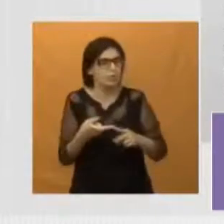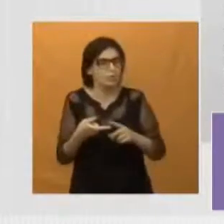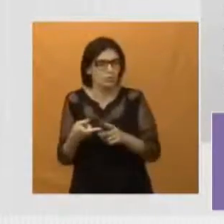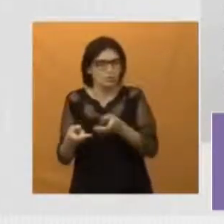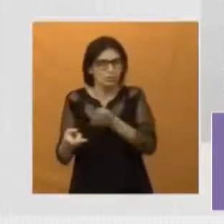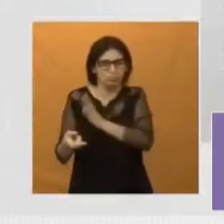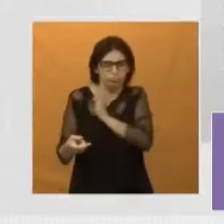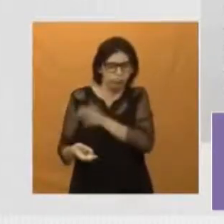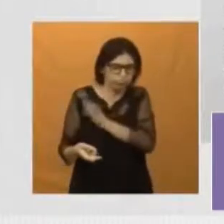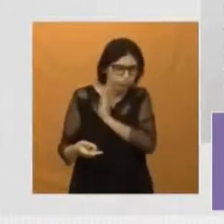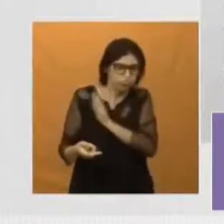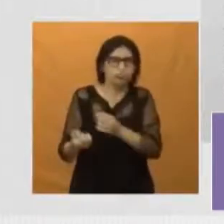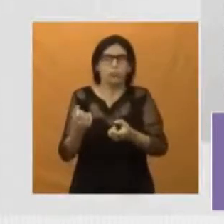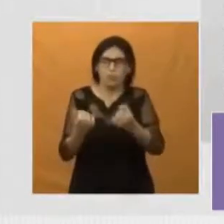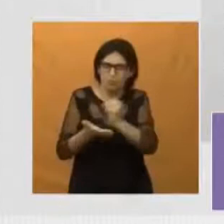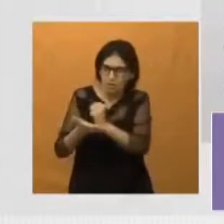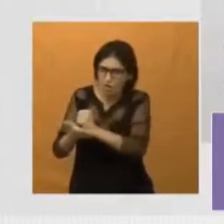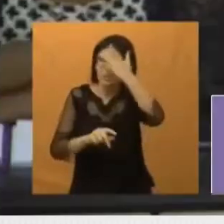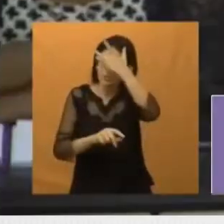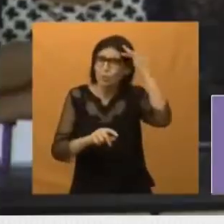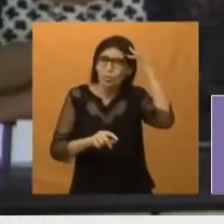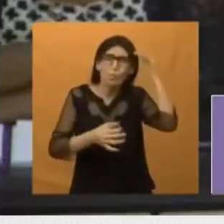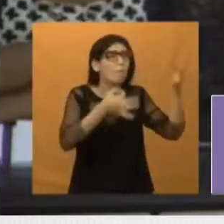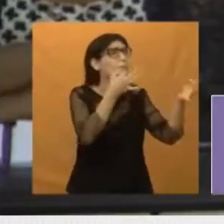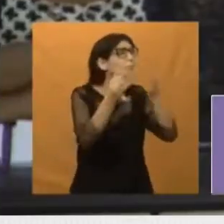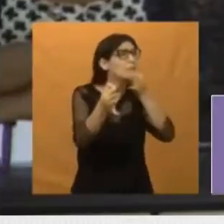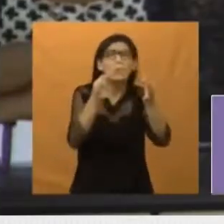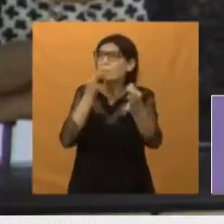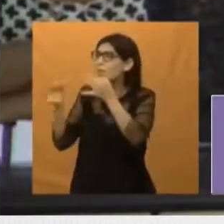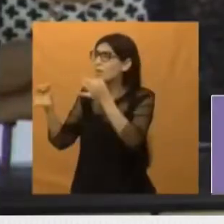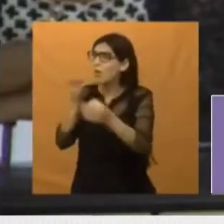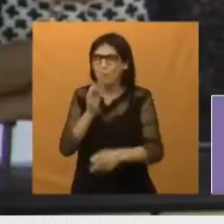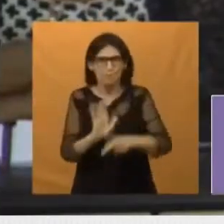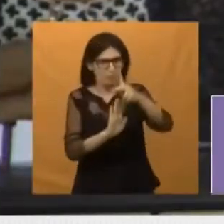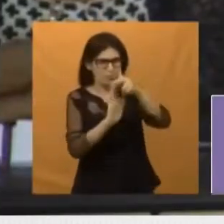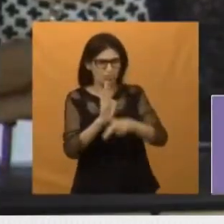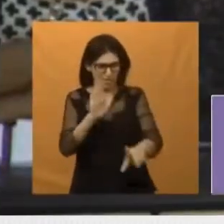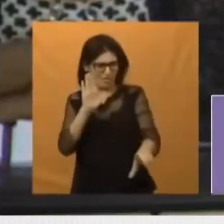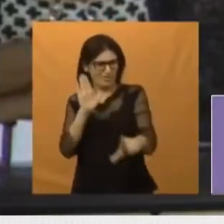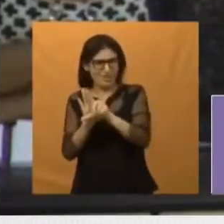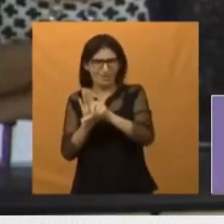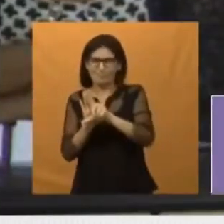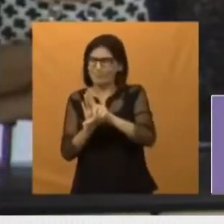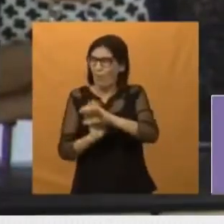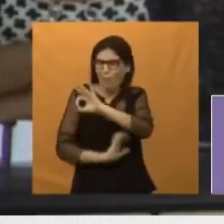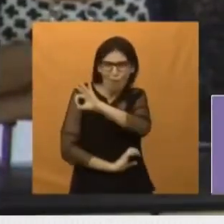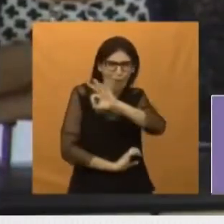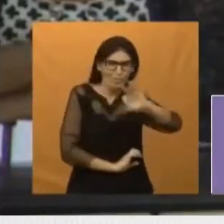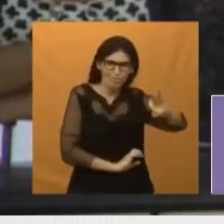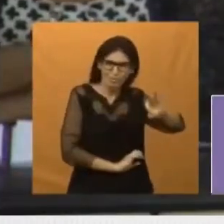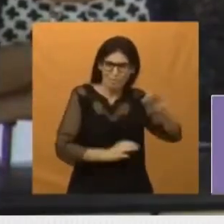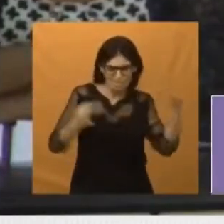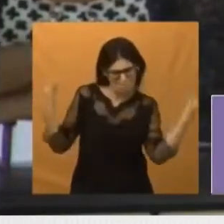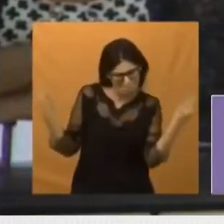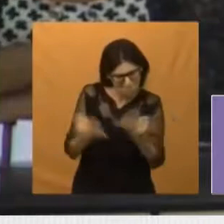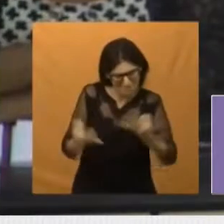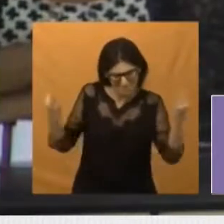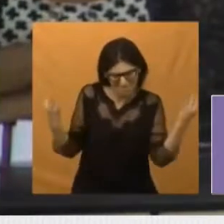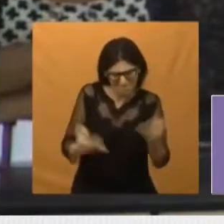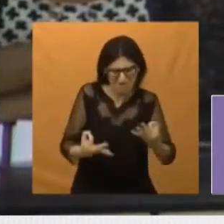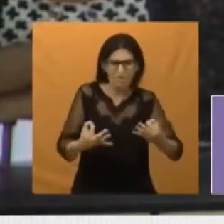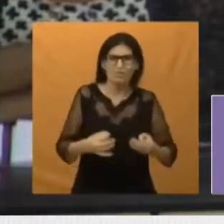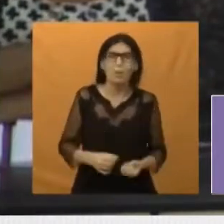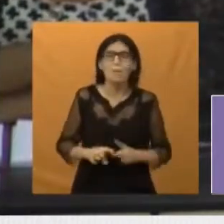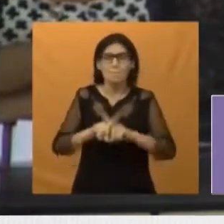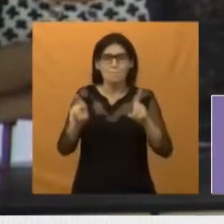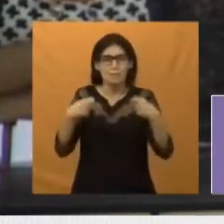batimento cardíaco, administração de medicamento, enfim. Projeto de lei, que é uma iniciativa fantástica e que precisa ser discutida com